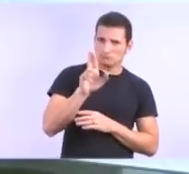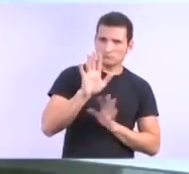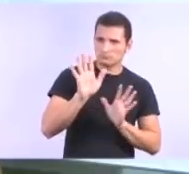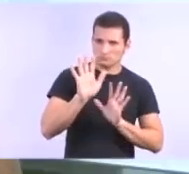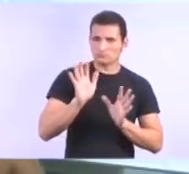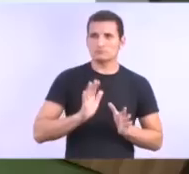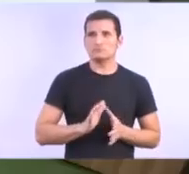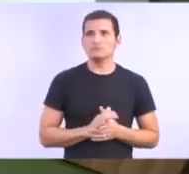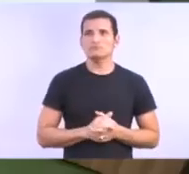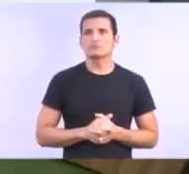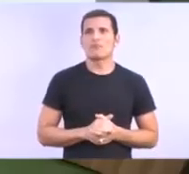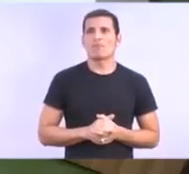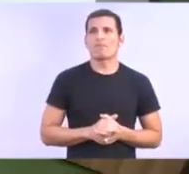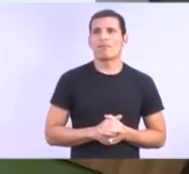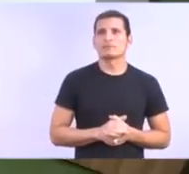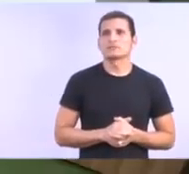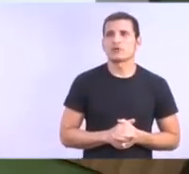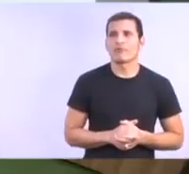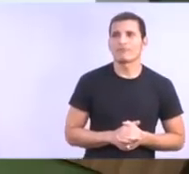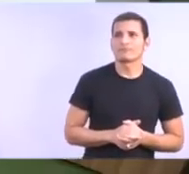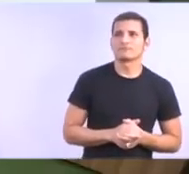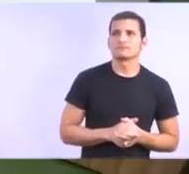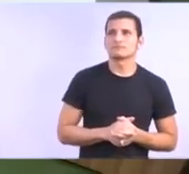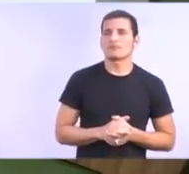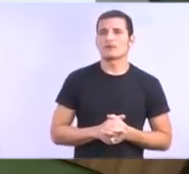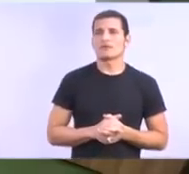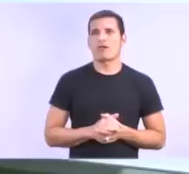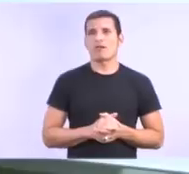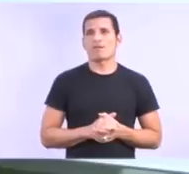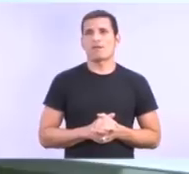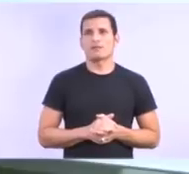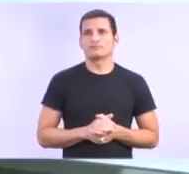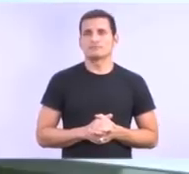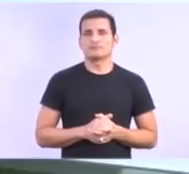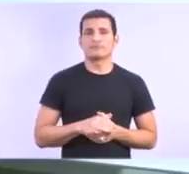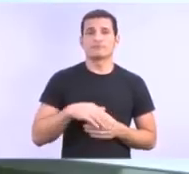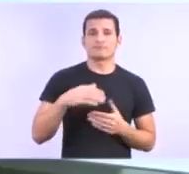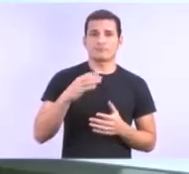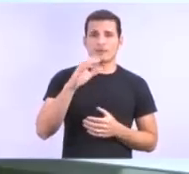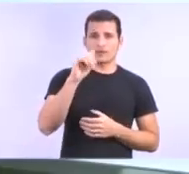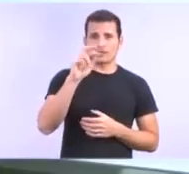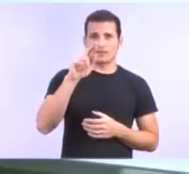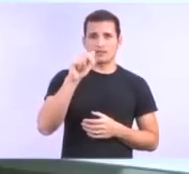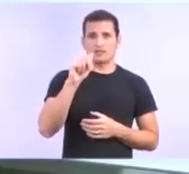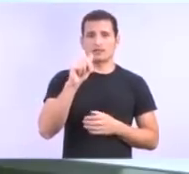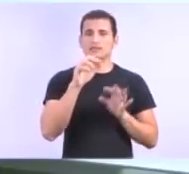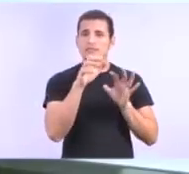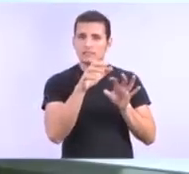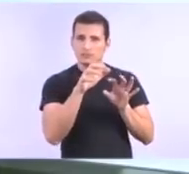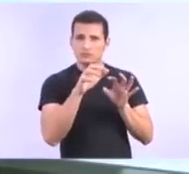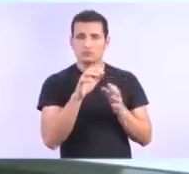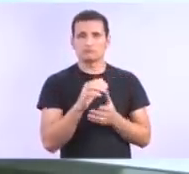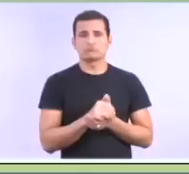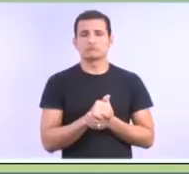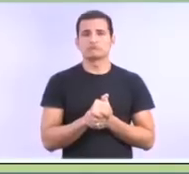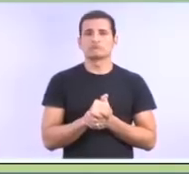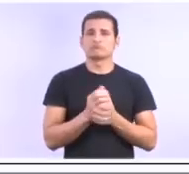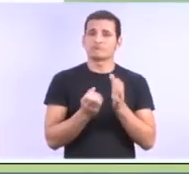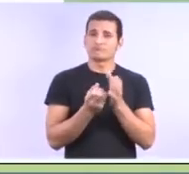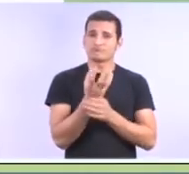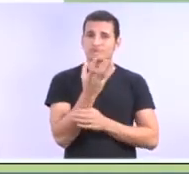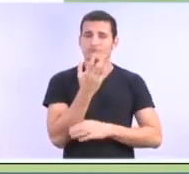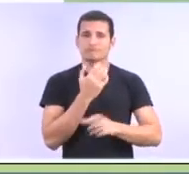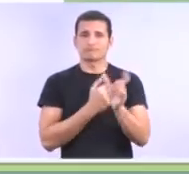é idêntica, né? Mas o nome é um atributo. Então, para definir a característica, vamos criar uma variável. Vamos lá, então.